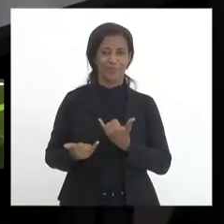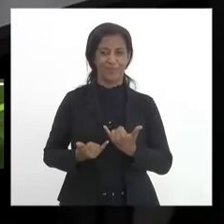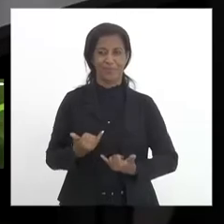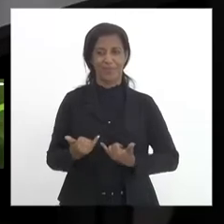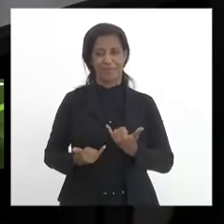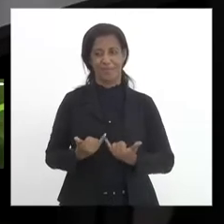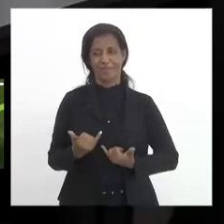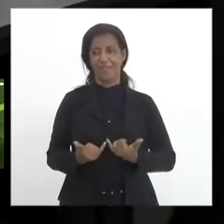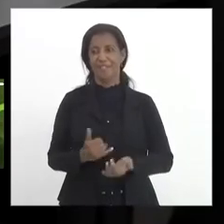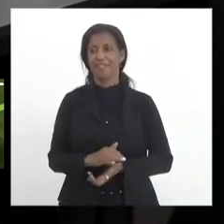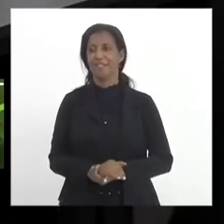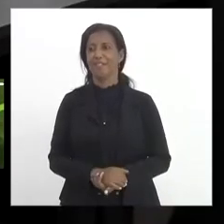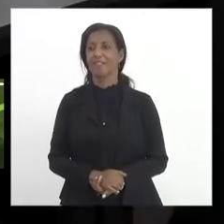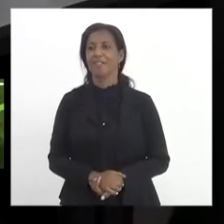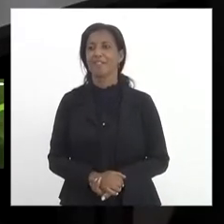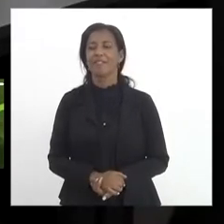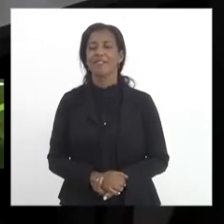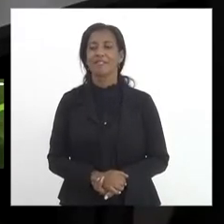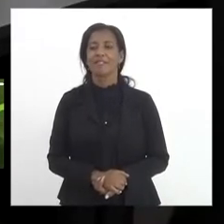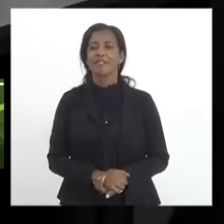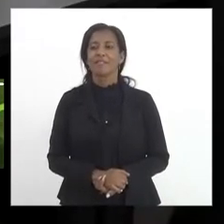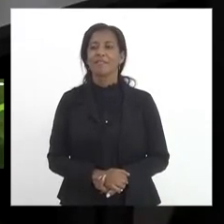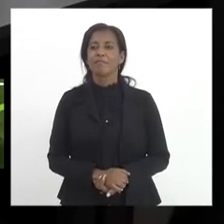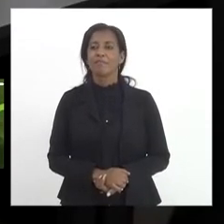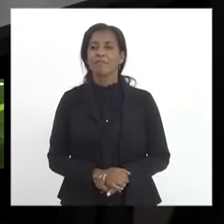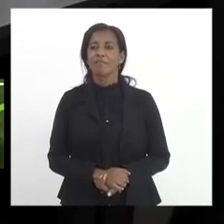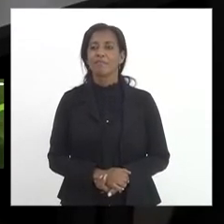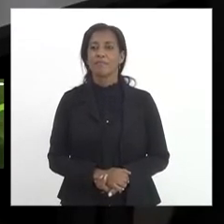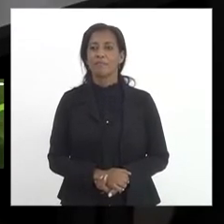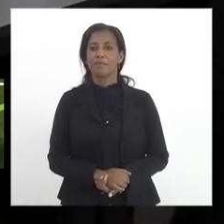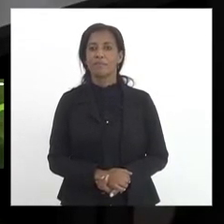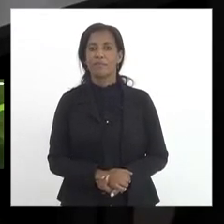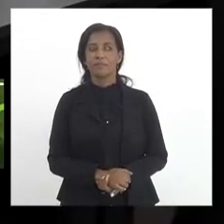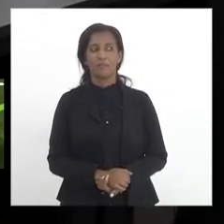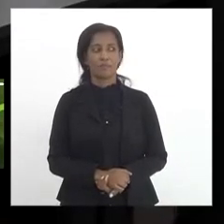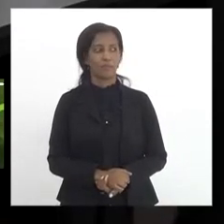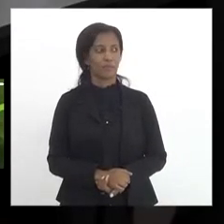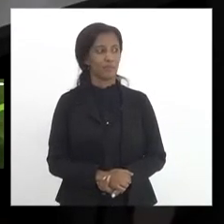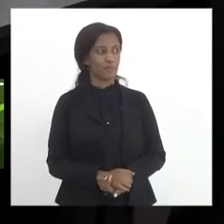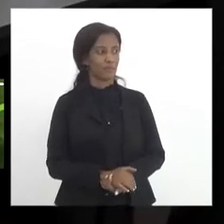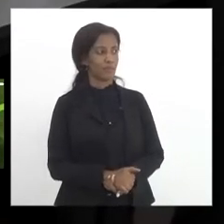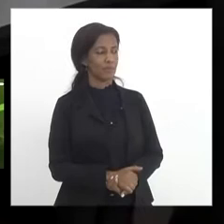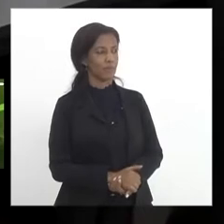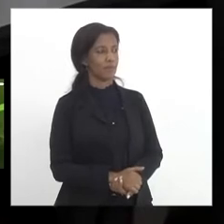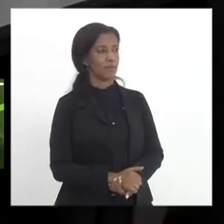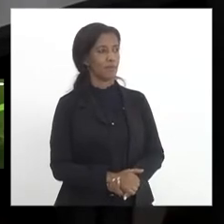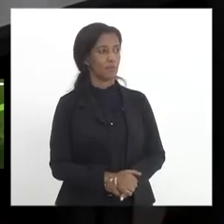disso.